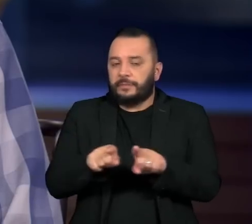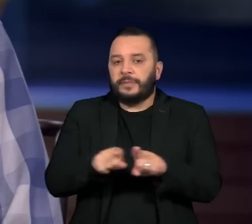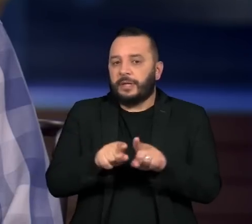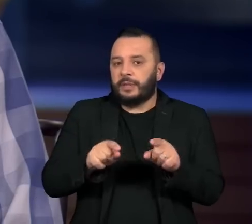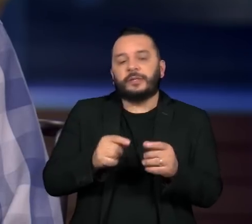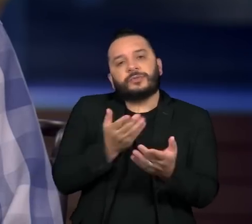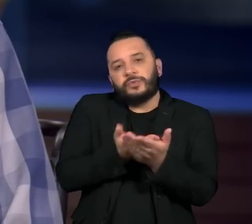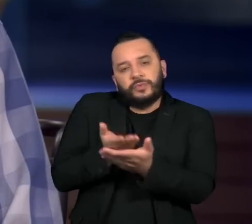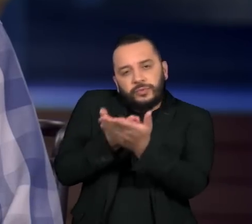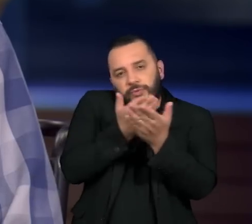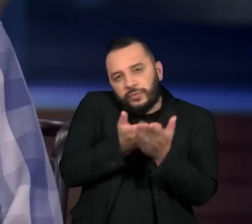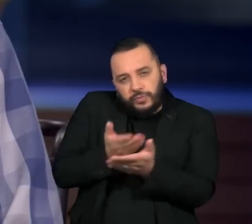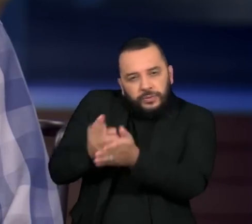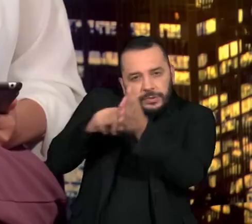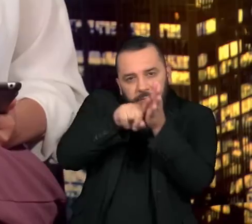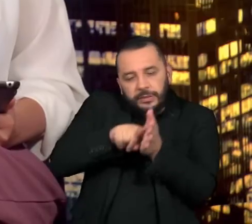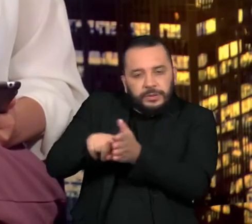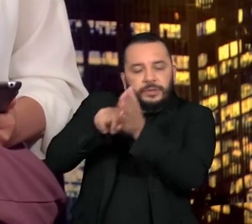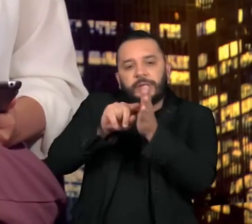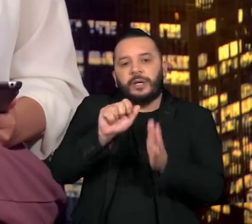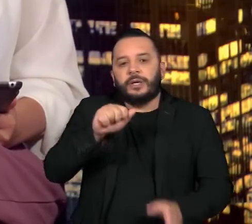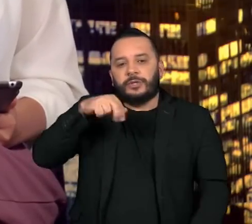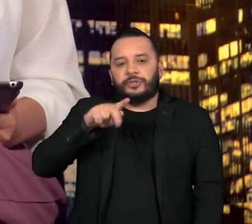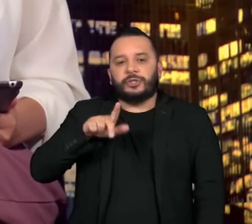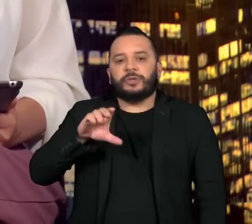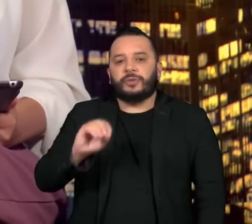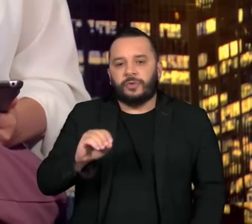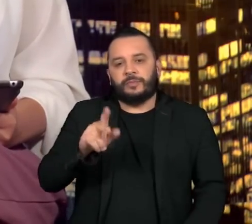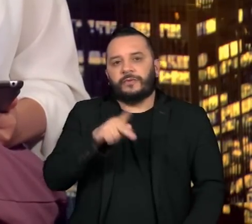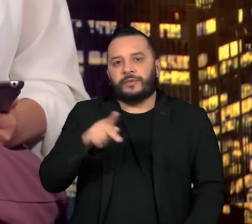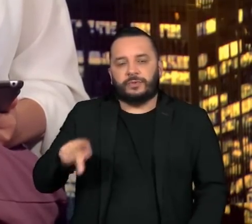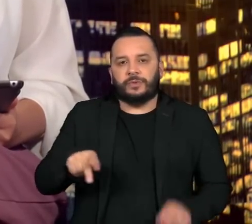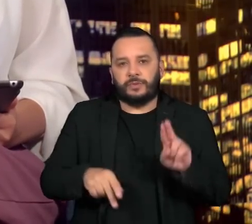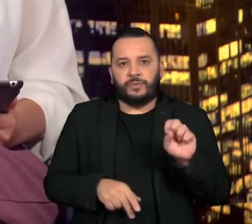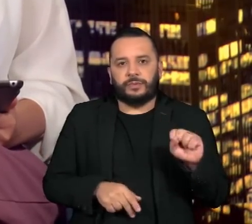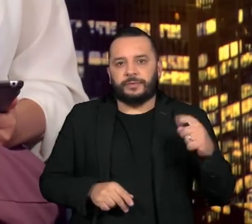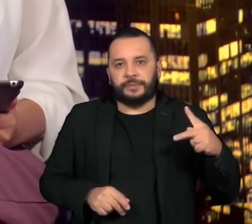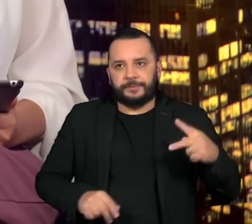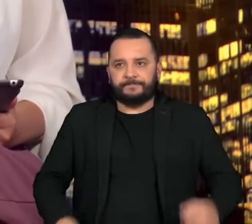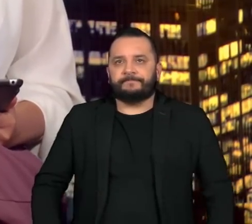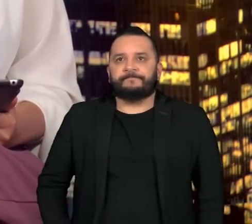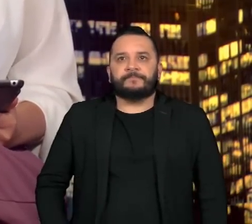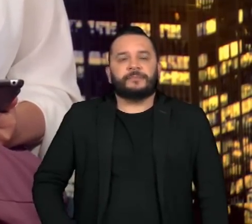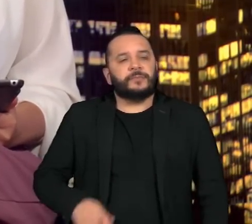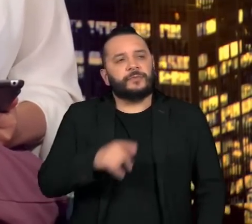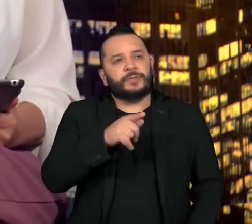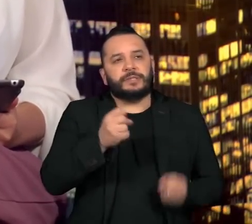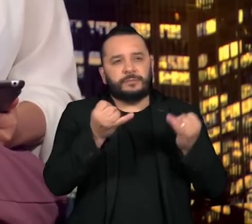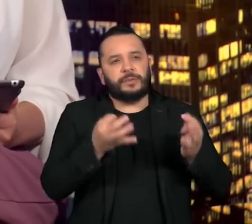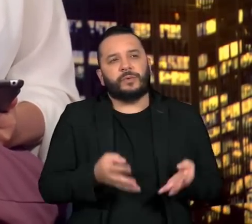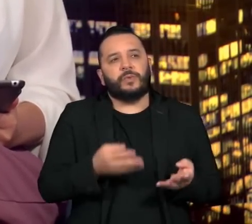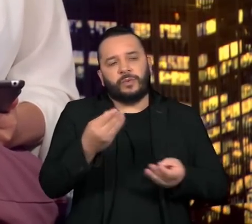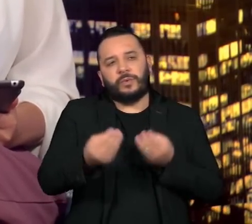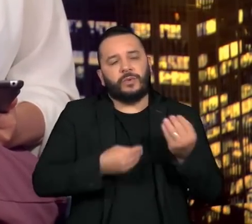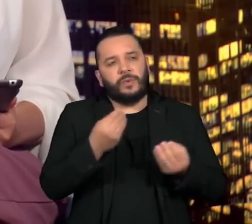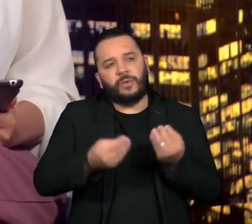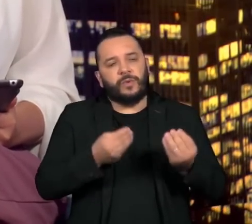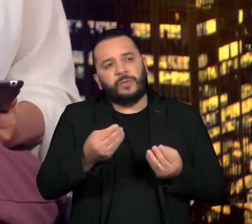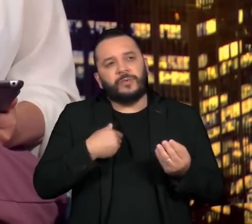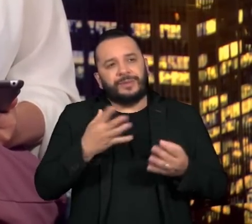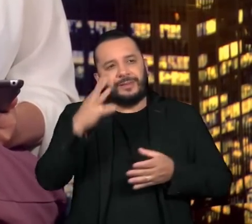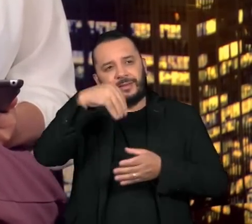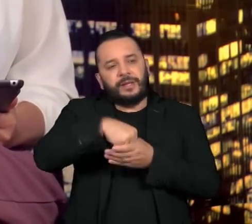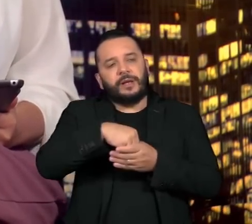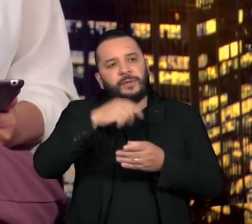Segrillo, professor da USP. Professor, no bloco anterior, o senhor chamou a atenção para a complexidade que existe dentro da própria